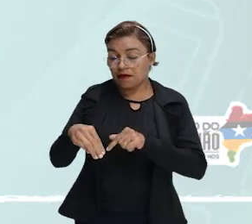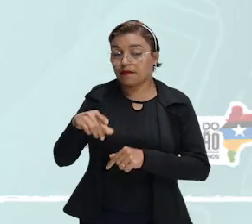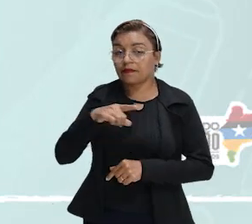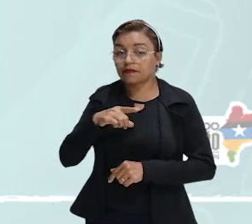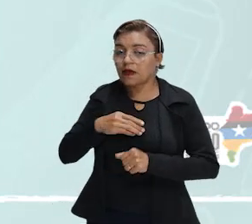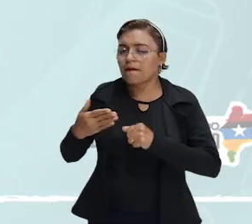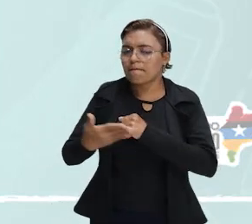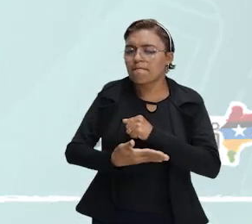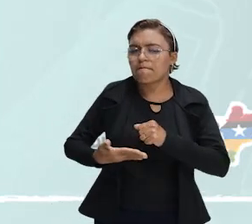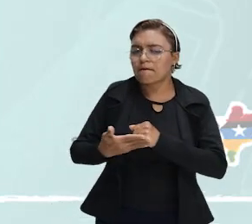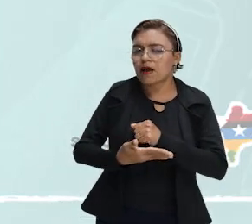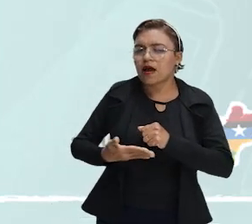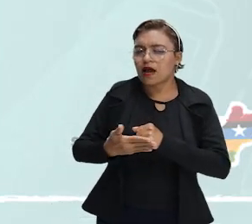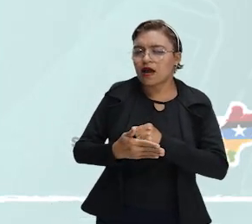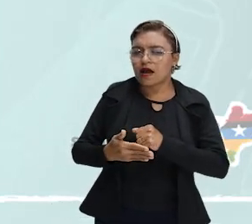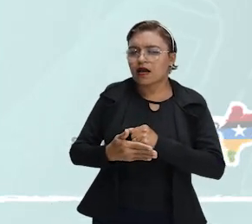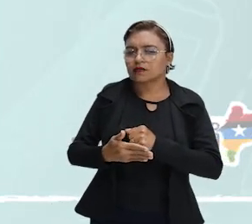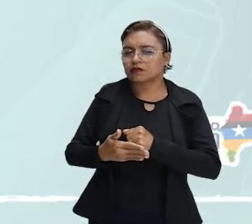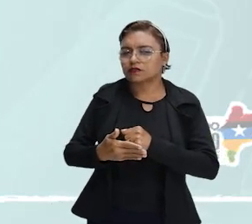bases nitrogenadas.